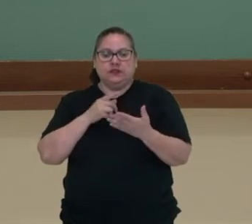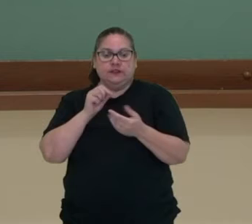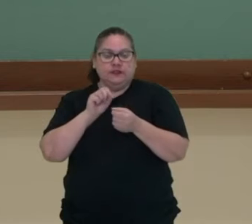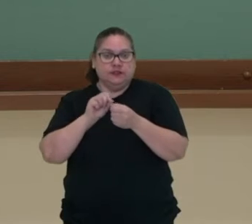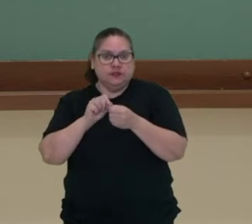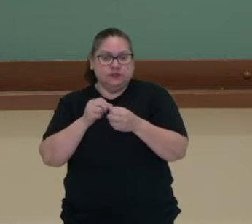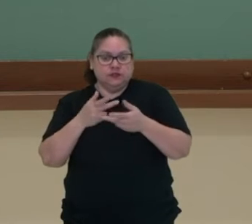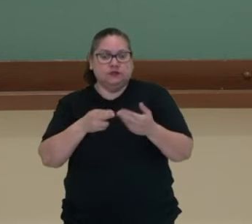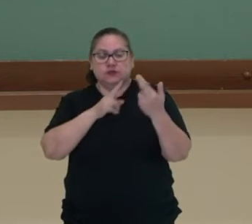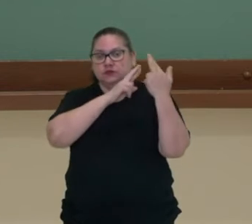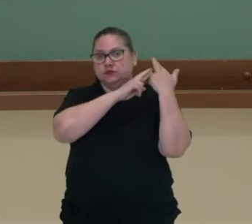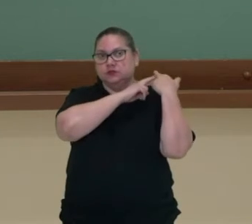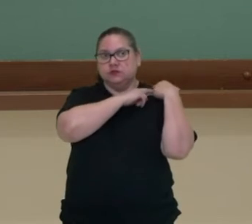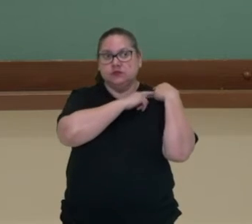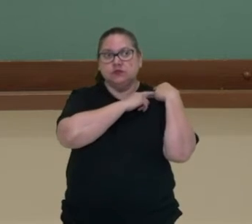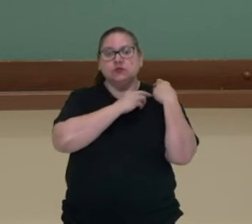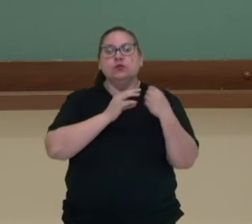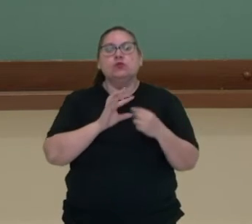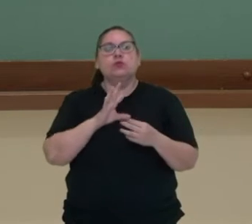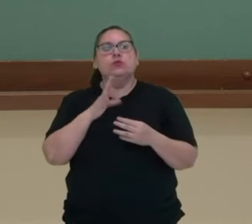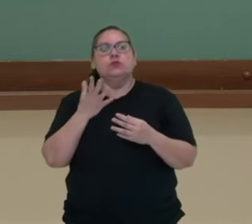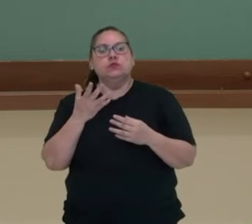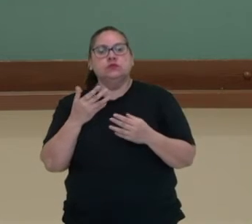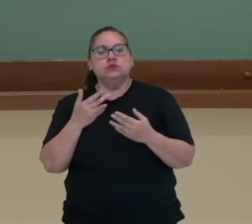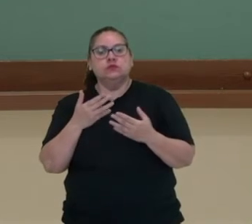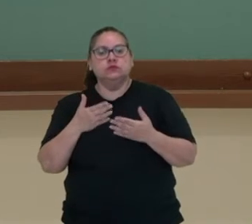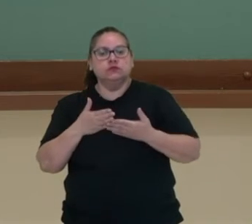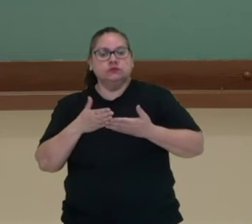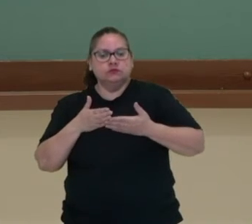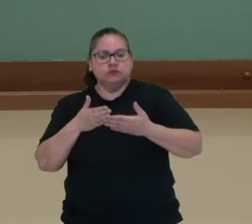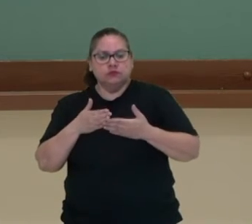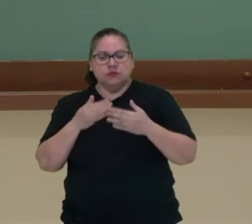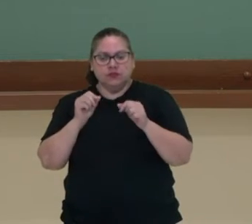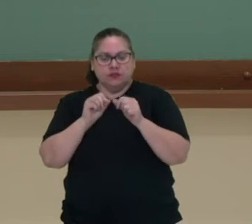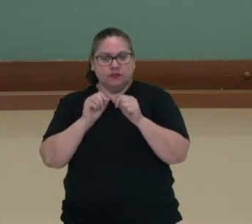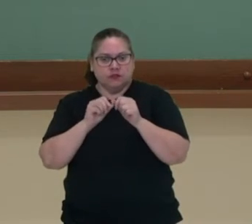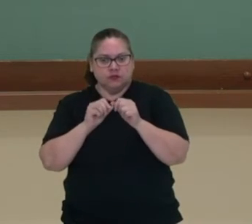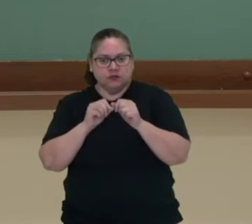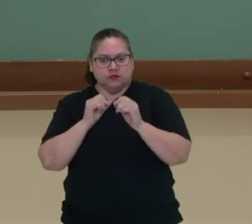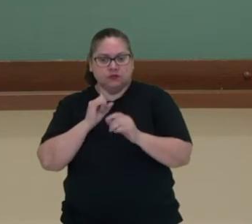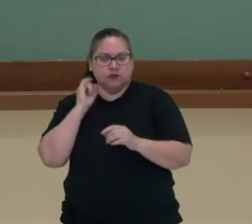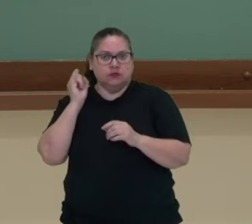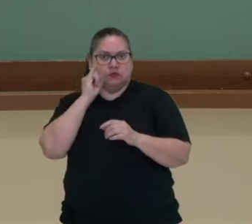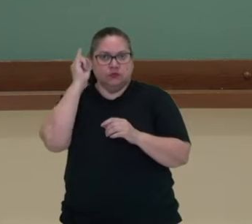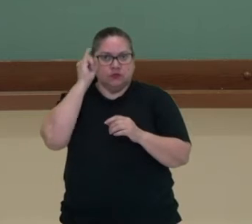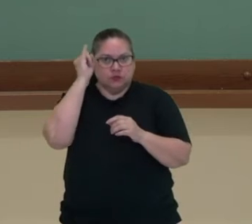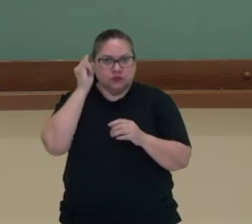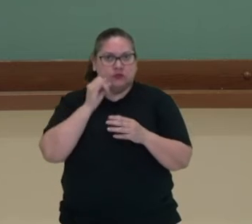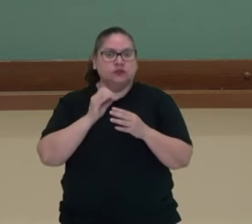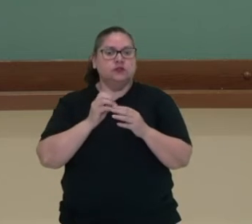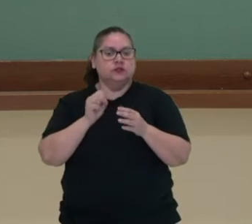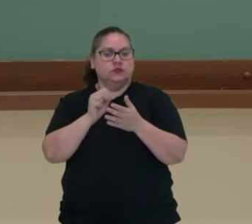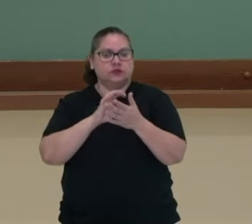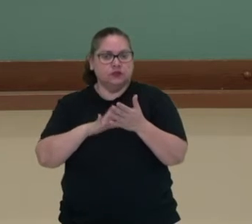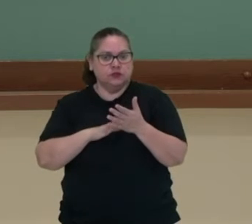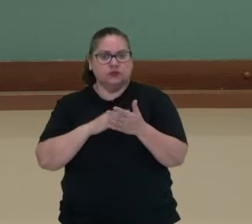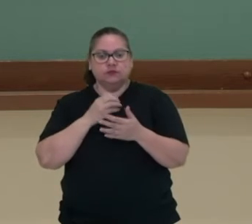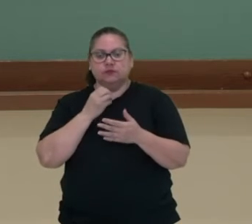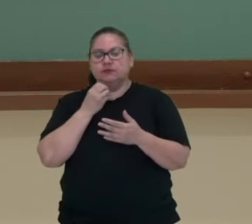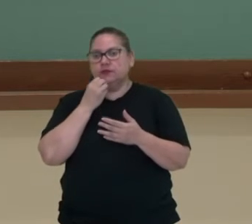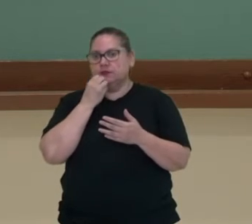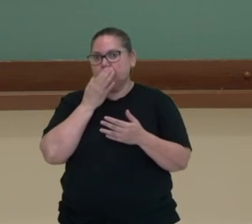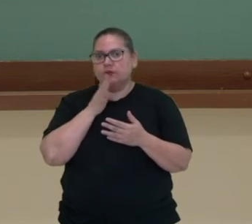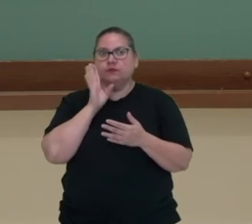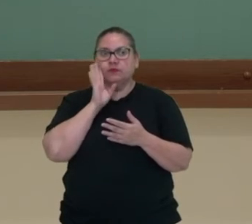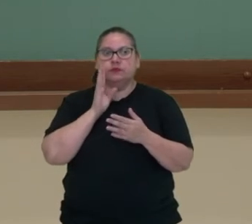das nossas responsabilidades quando nos dedicamos e entendemos a importância dessas atividades para o bom